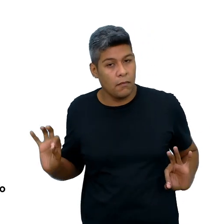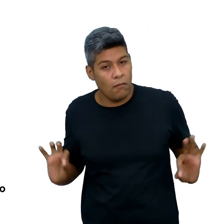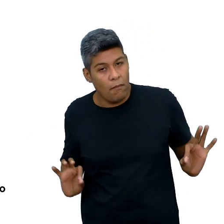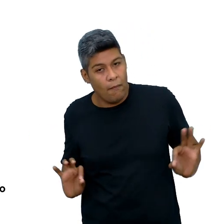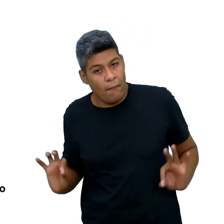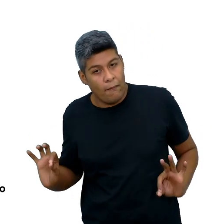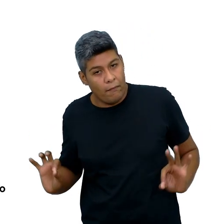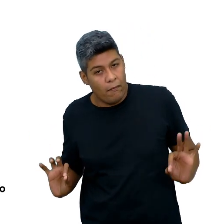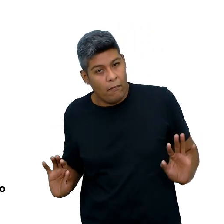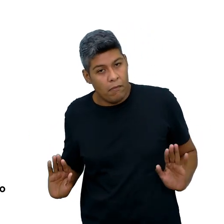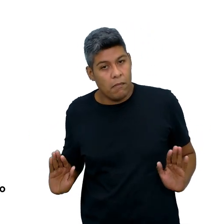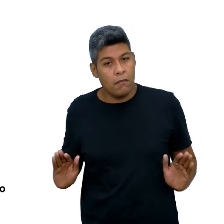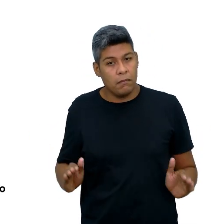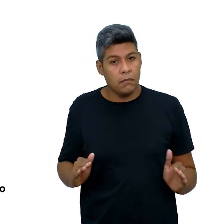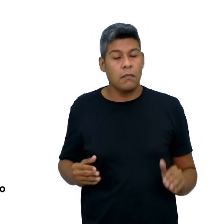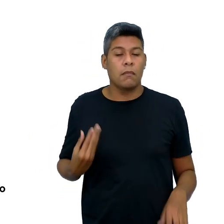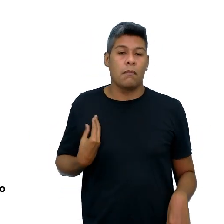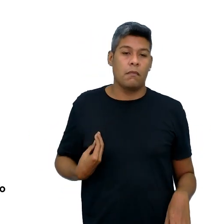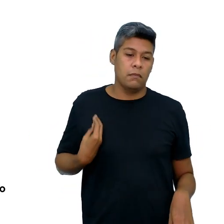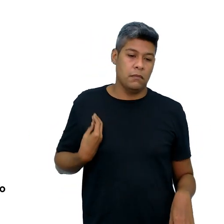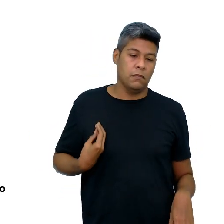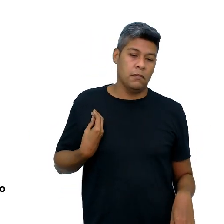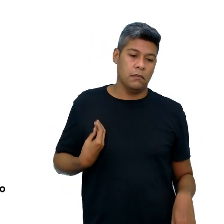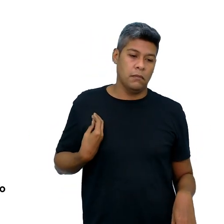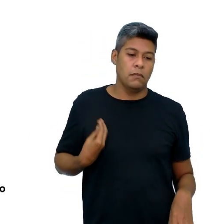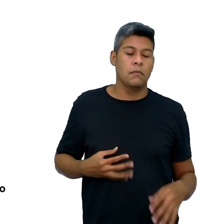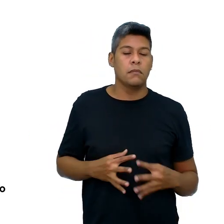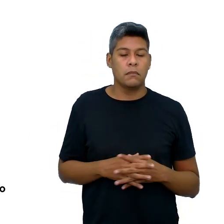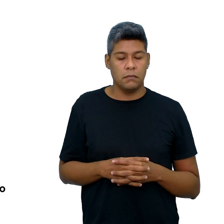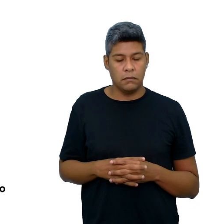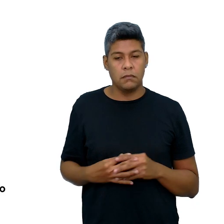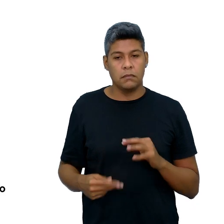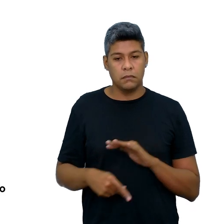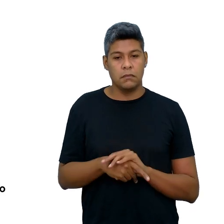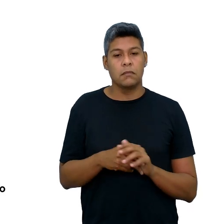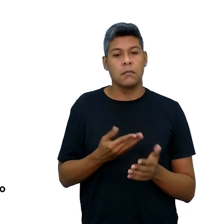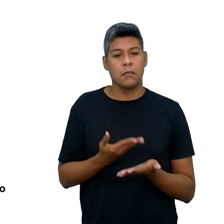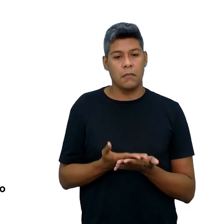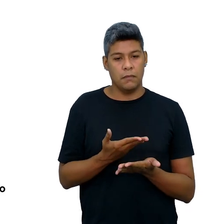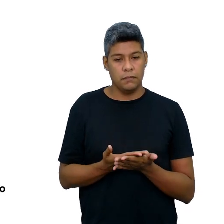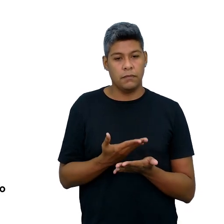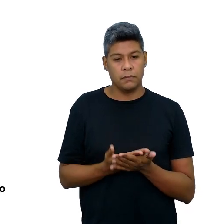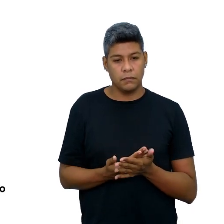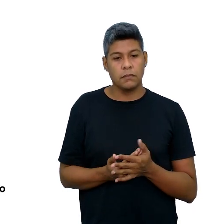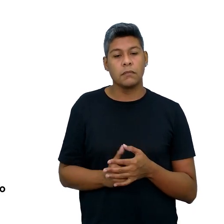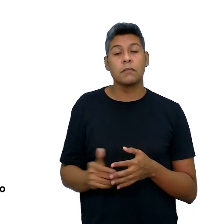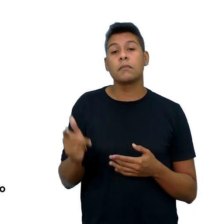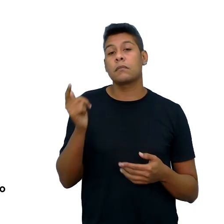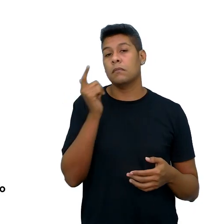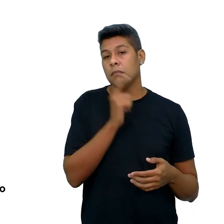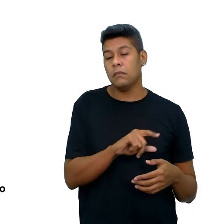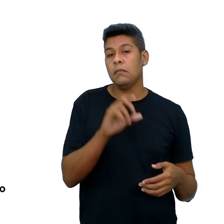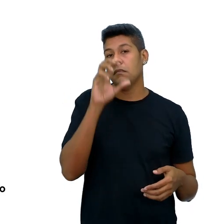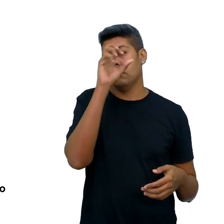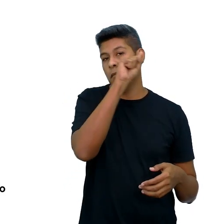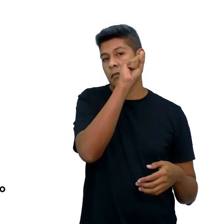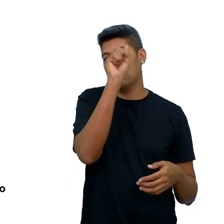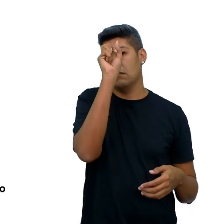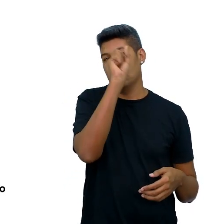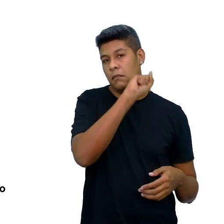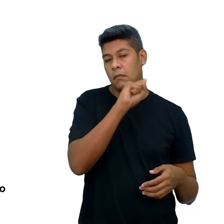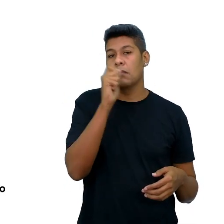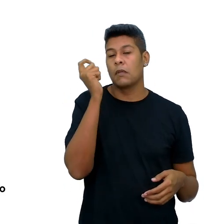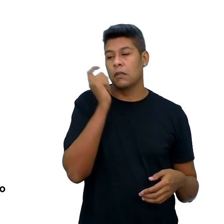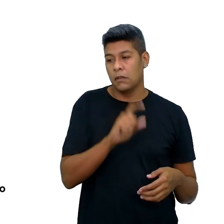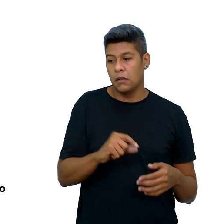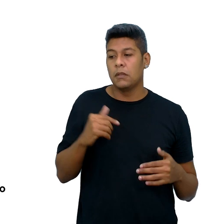planejamento voltado para a realidade aí, né, para o chão da sala de aula, de modo com que os estudantes consigam aprender, né, e